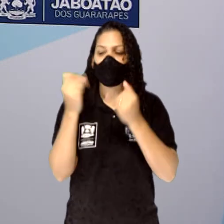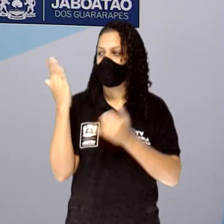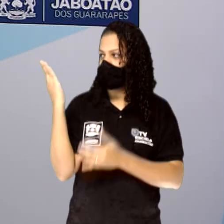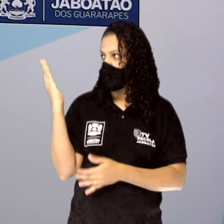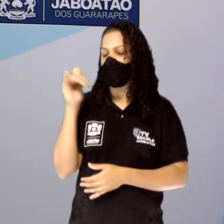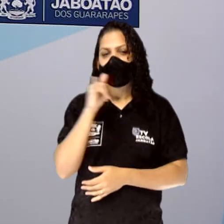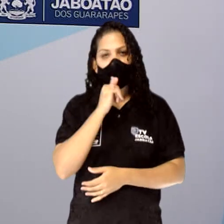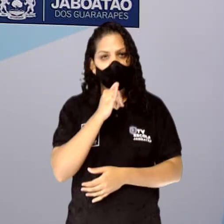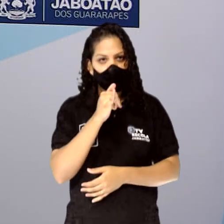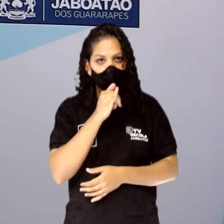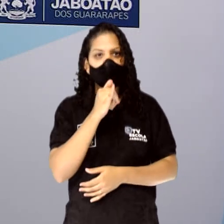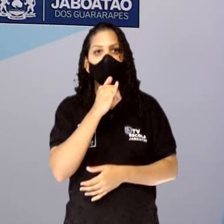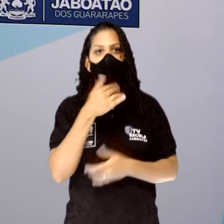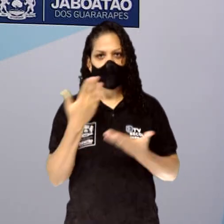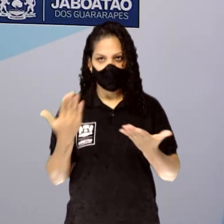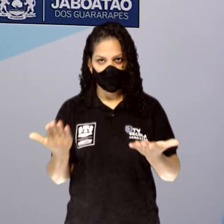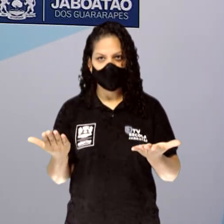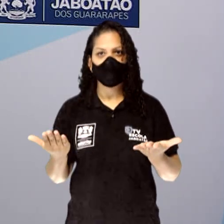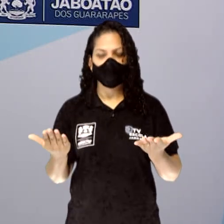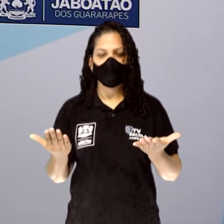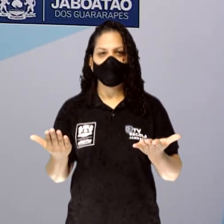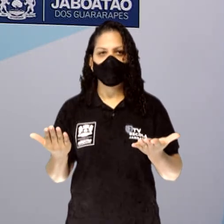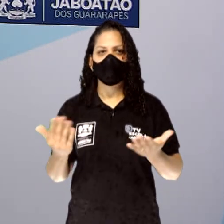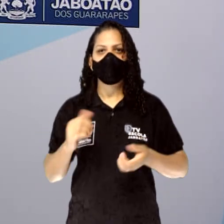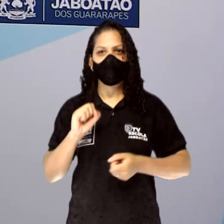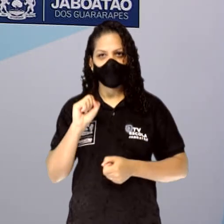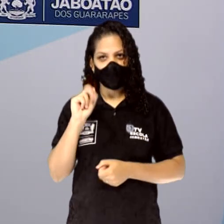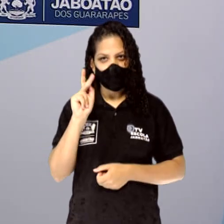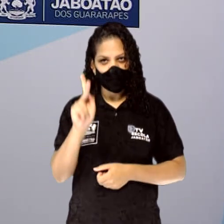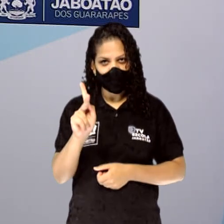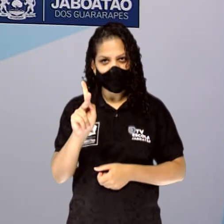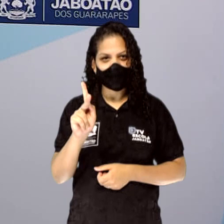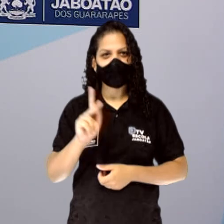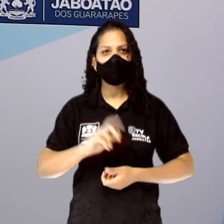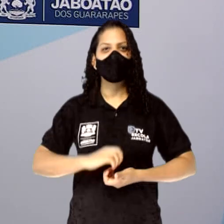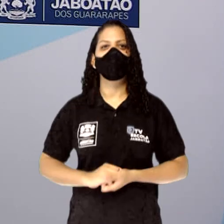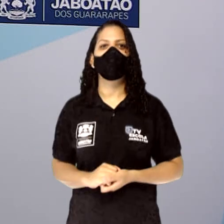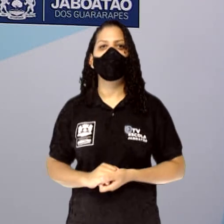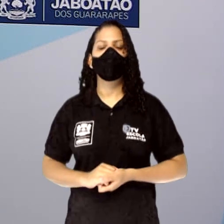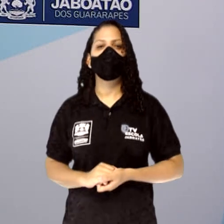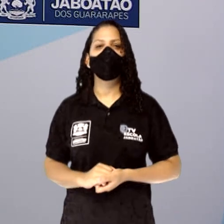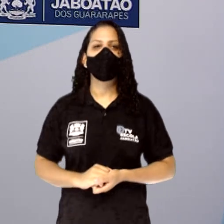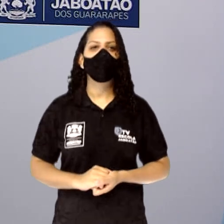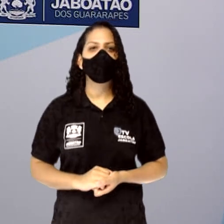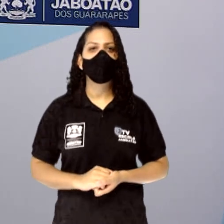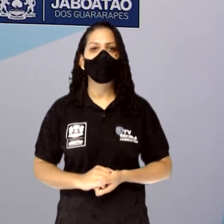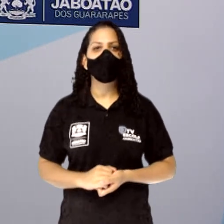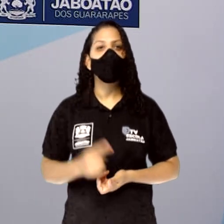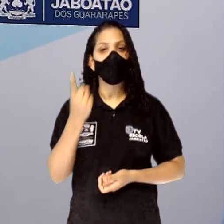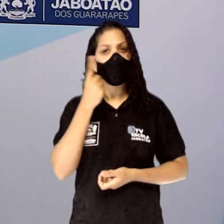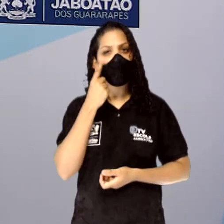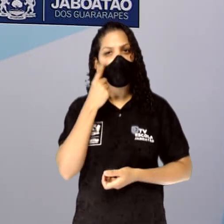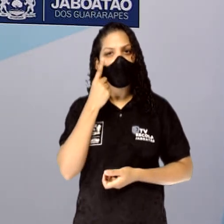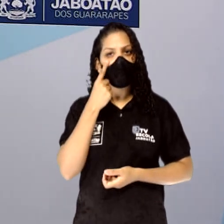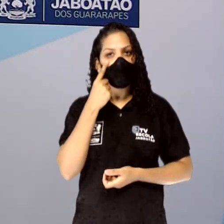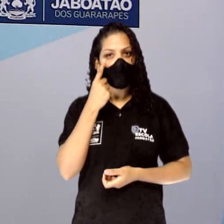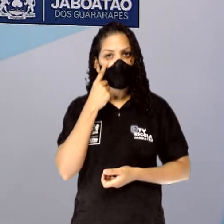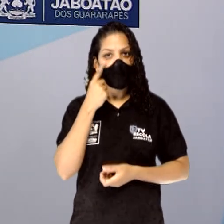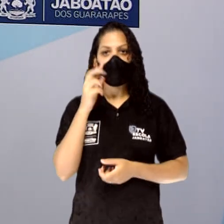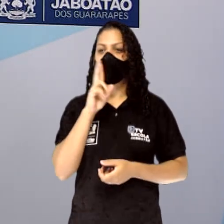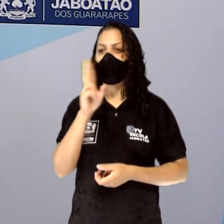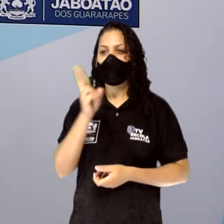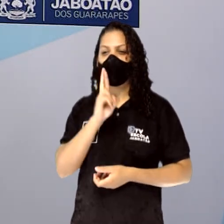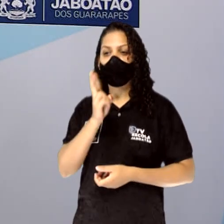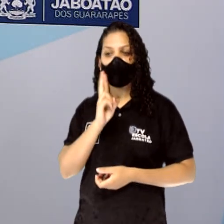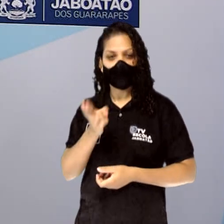coisa que a gente fez aqui com a Marina Rui Barbosa. Tudo bem? Vamos dar uma olhada nas possíveis respostas